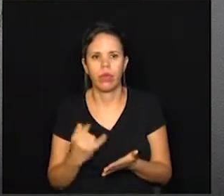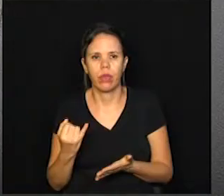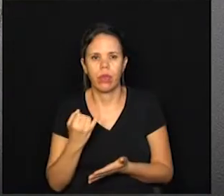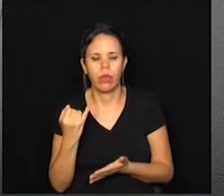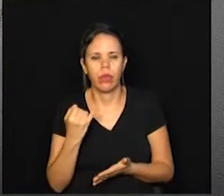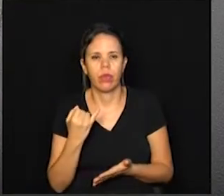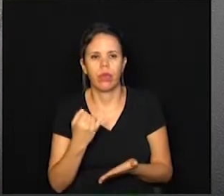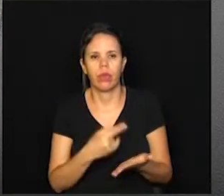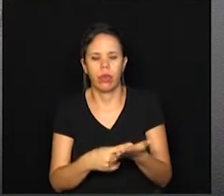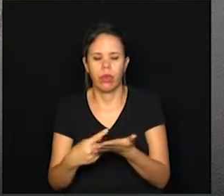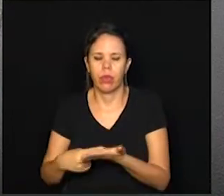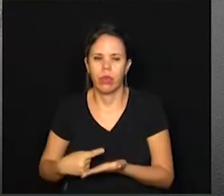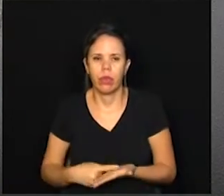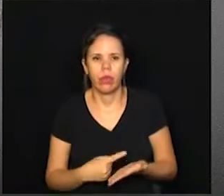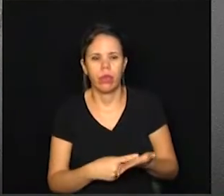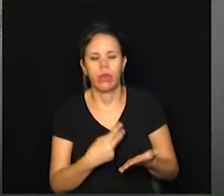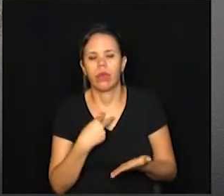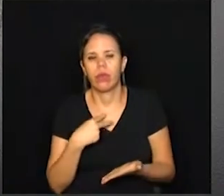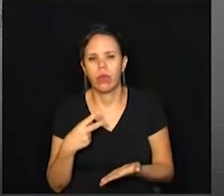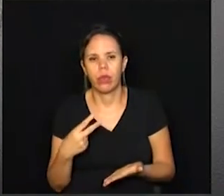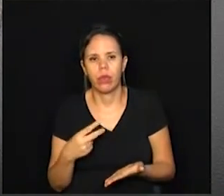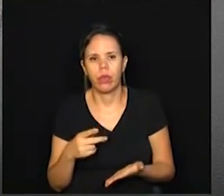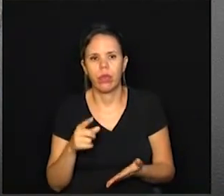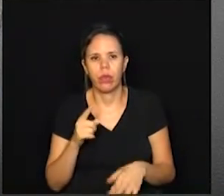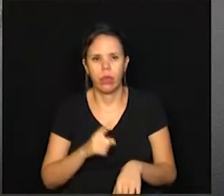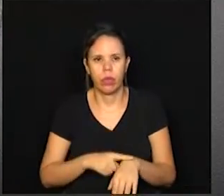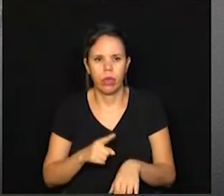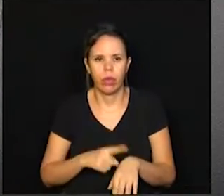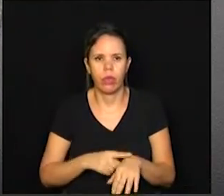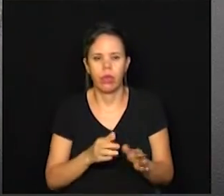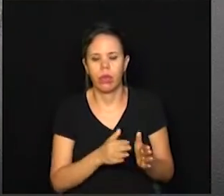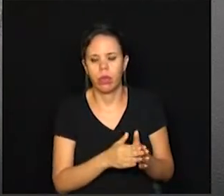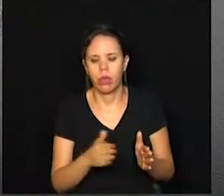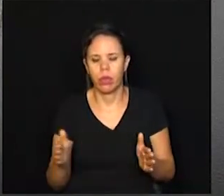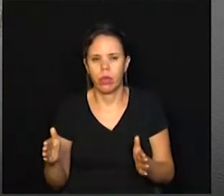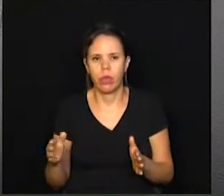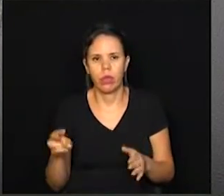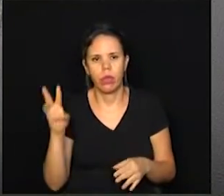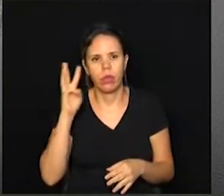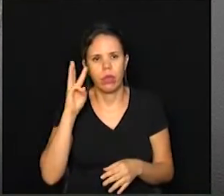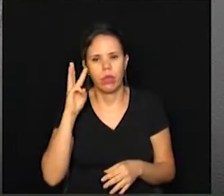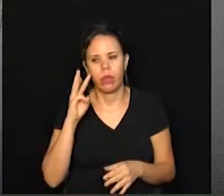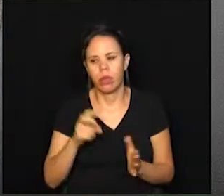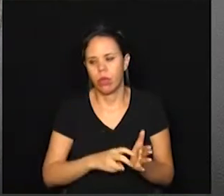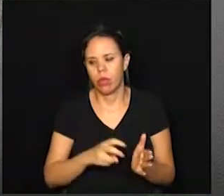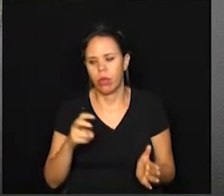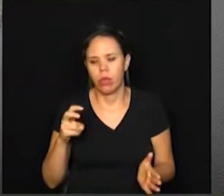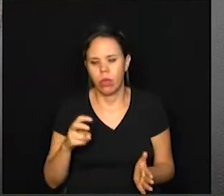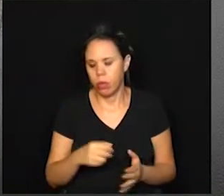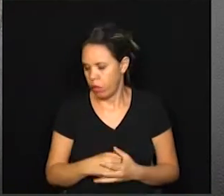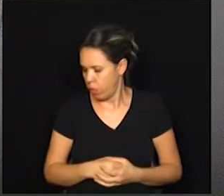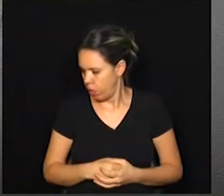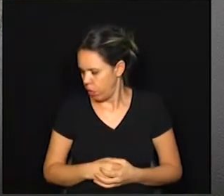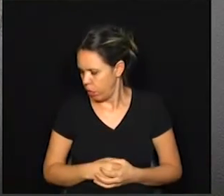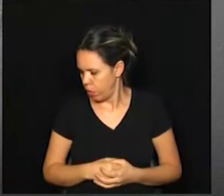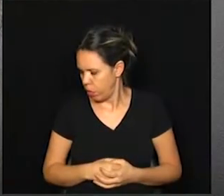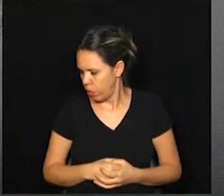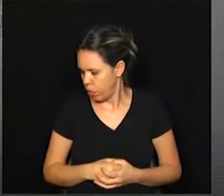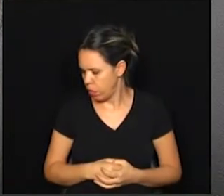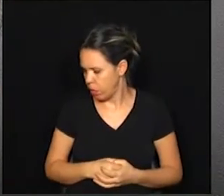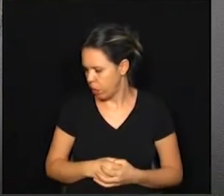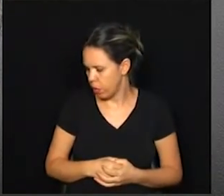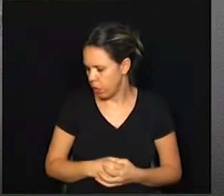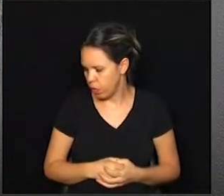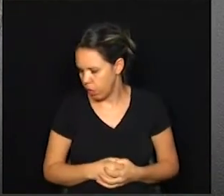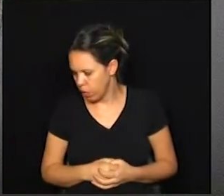com tantos compromissos, mas reservar um período em plena terça-feira pela manhã para contribuir.